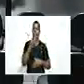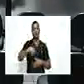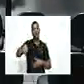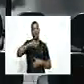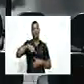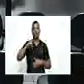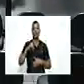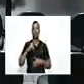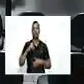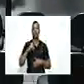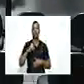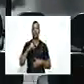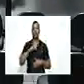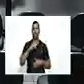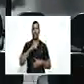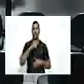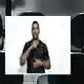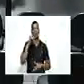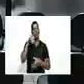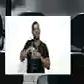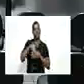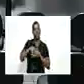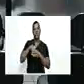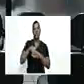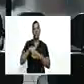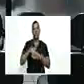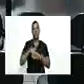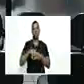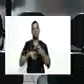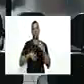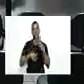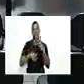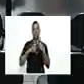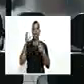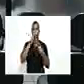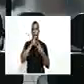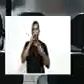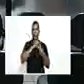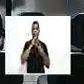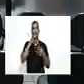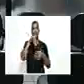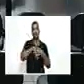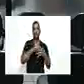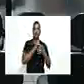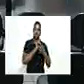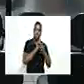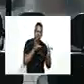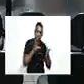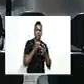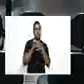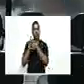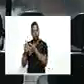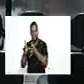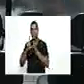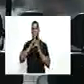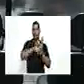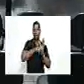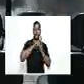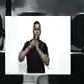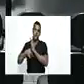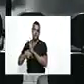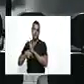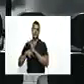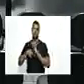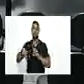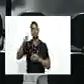colegas nós temos que votar fazer duas extraordinárias para votar subvenções que já estão atrasadas das entidades viçosas eu